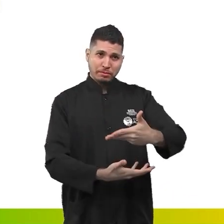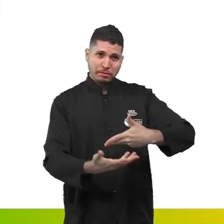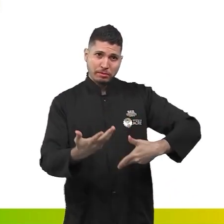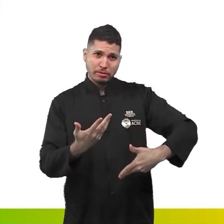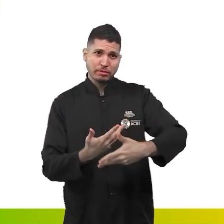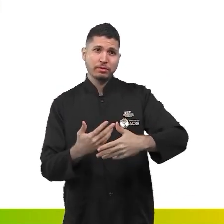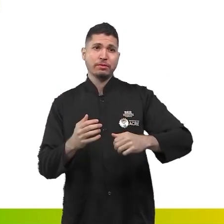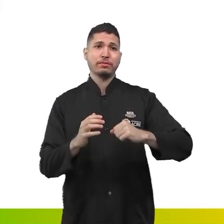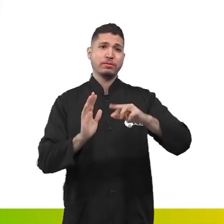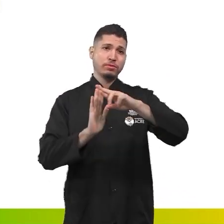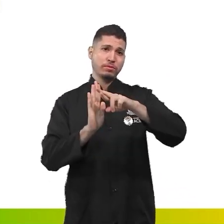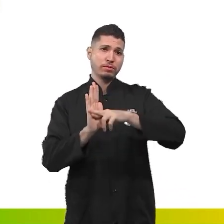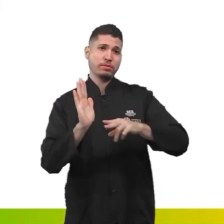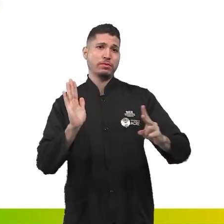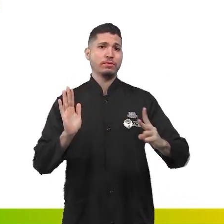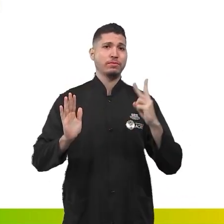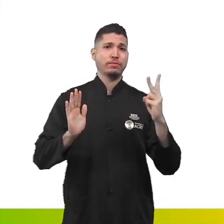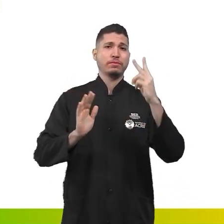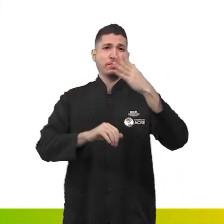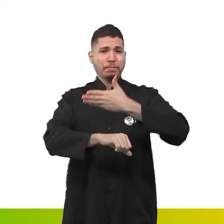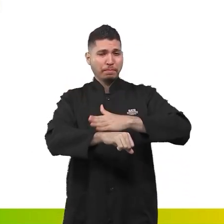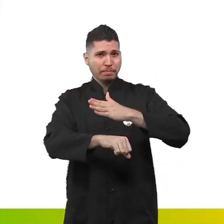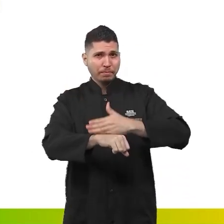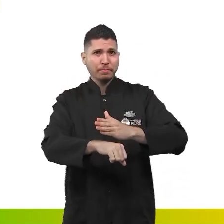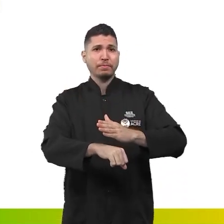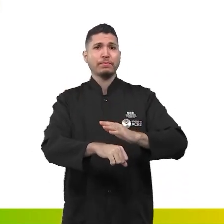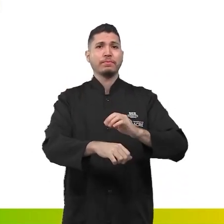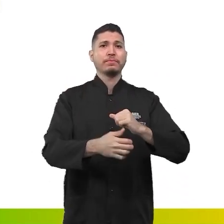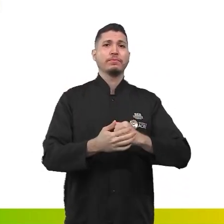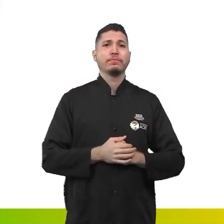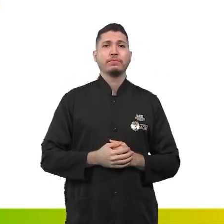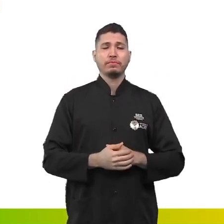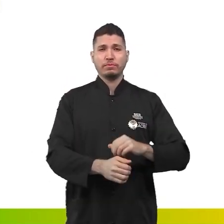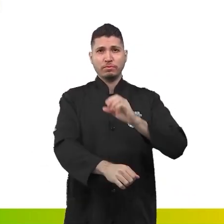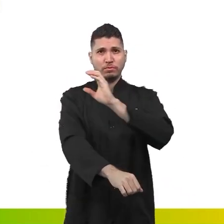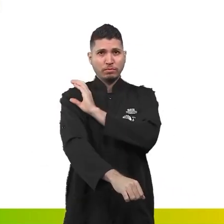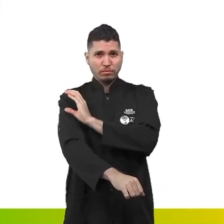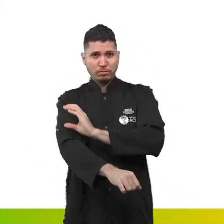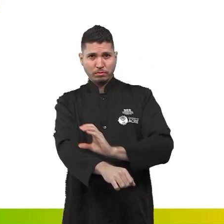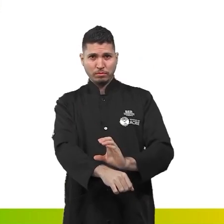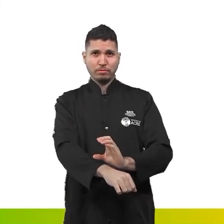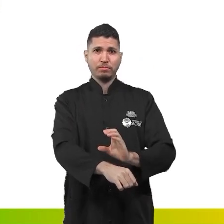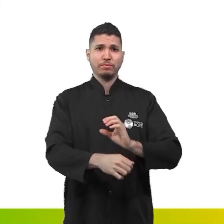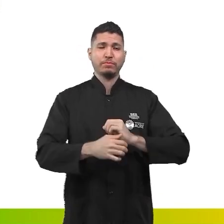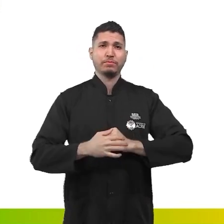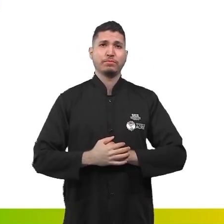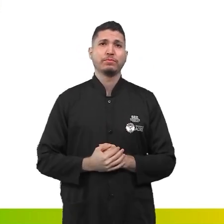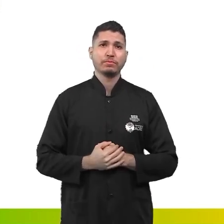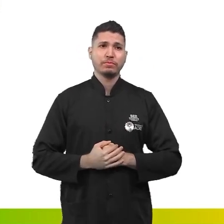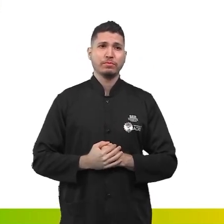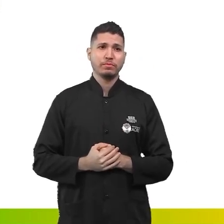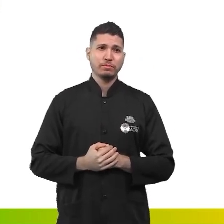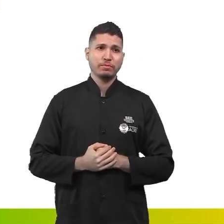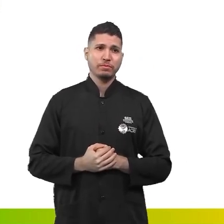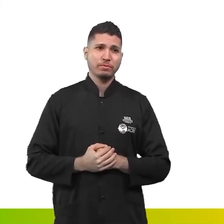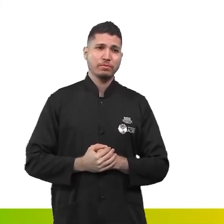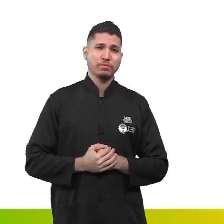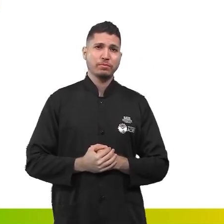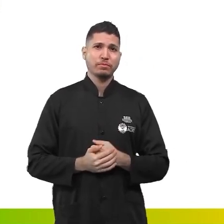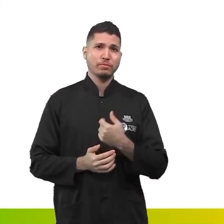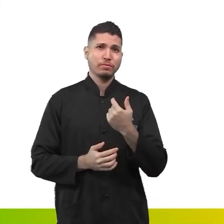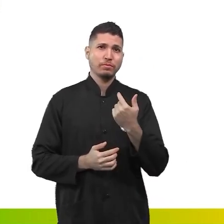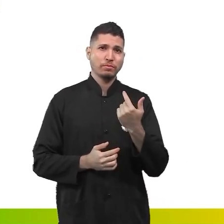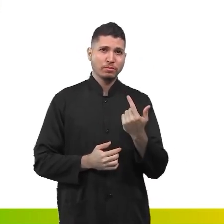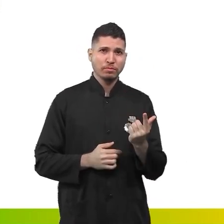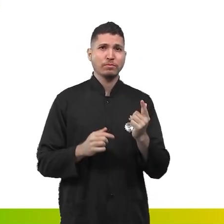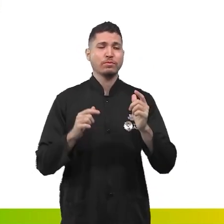e práticas de sua cultura. Agora, nós estamos acrescentando o outro objeto de